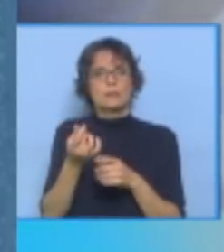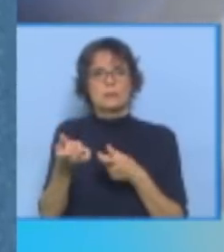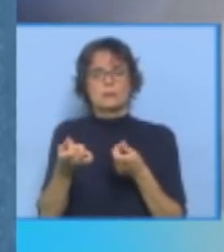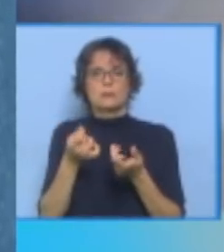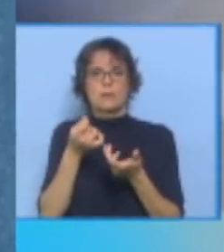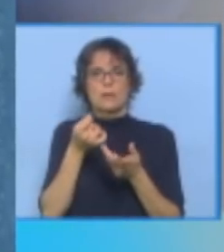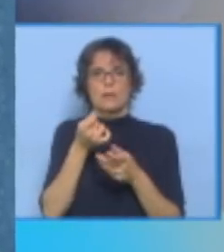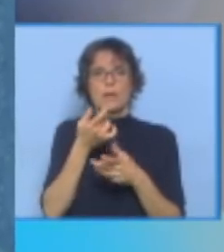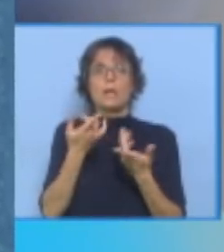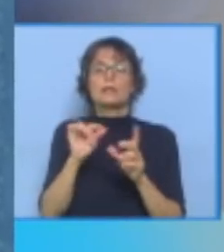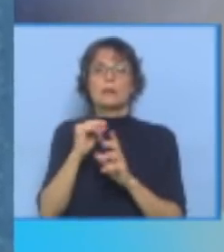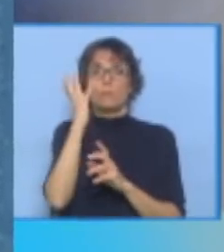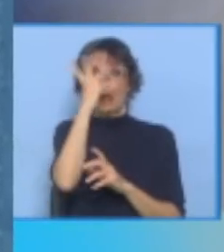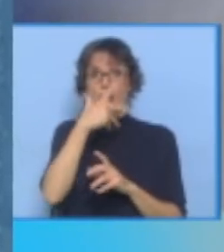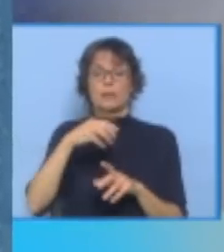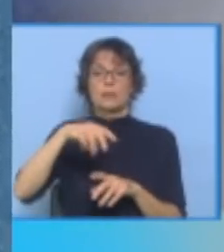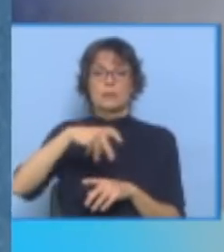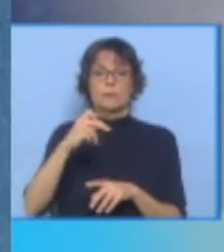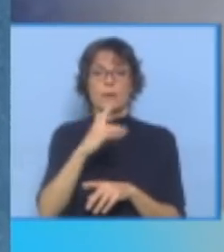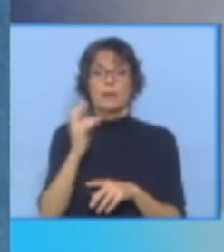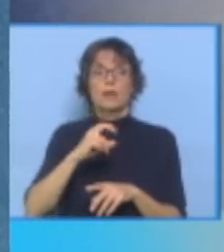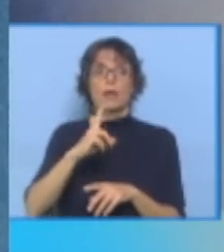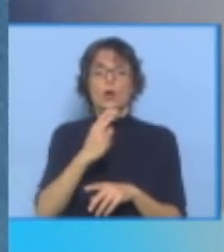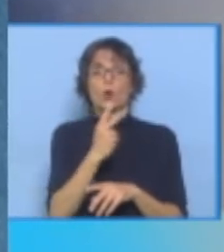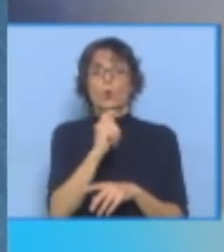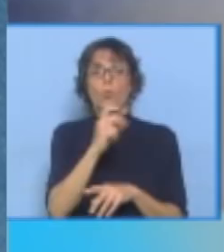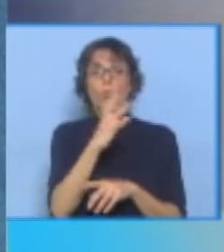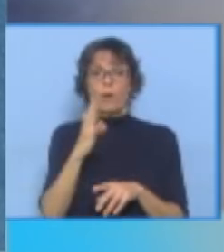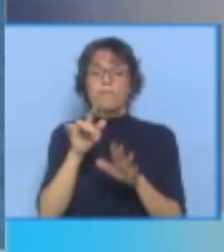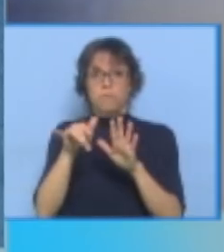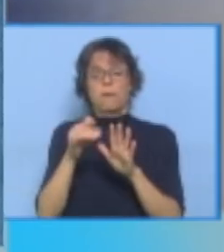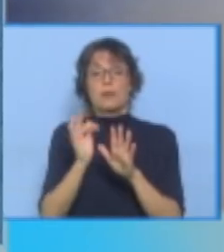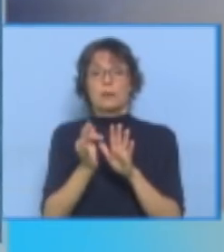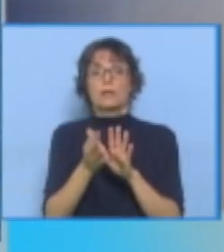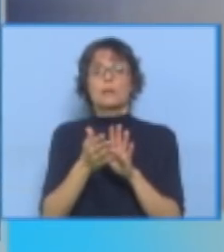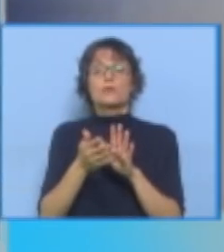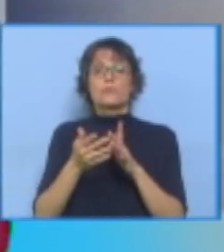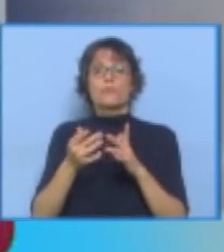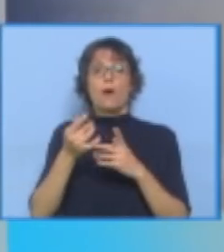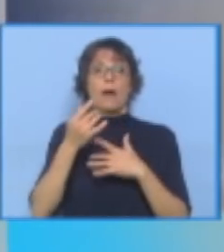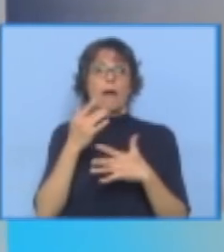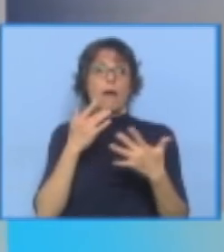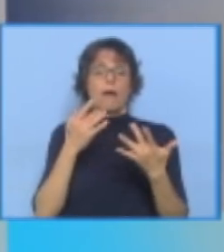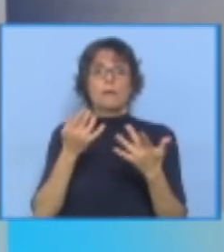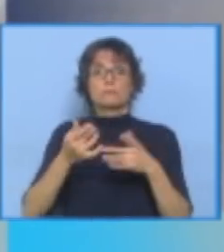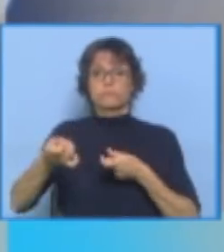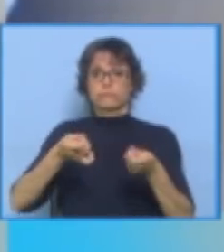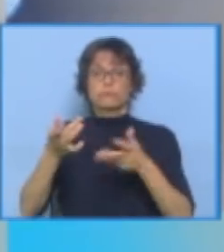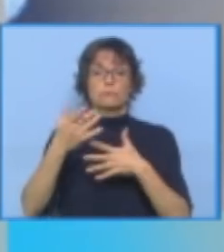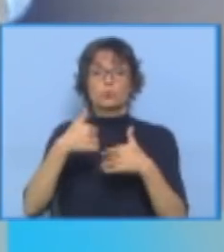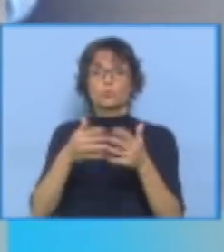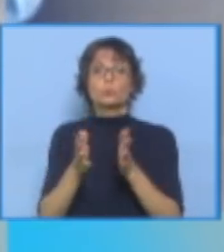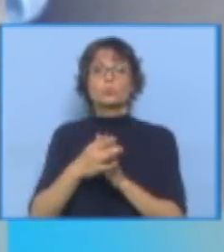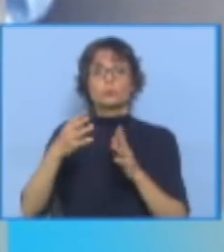organiza. A atriz Maria Rueff, que esteve lá ontem e inaugurou a série, era o Dia Mundial do Teatro, o António Lobo Xavier, o José